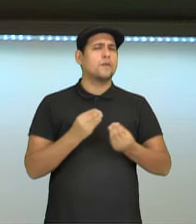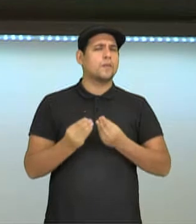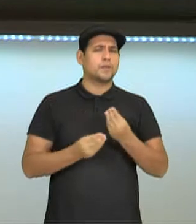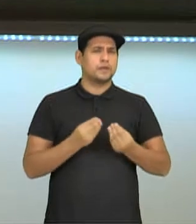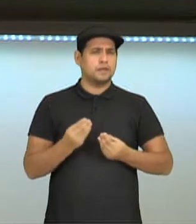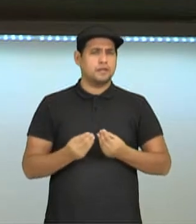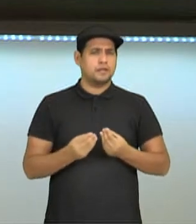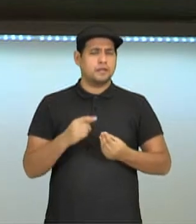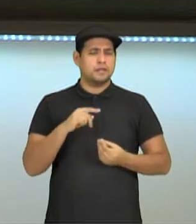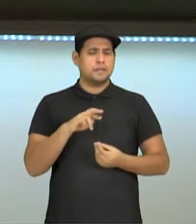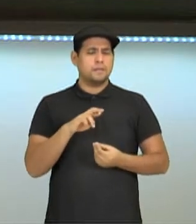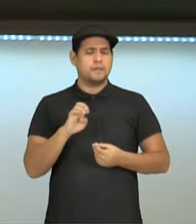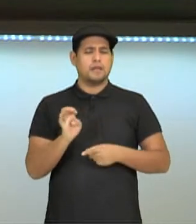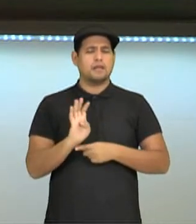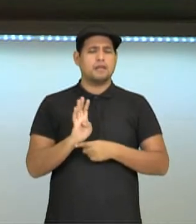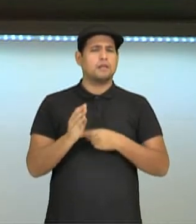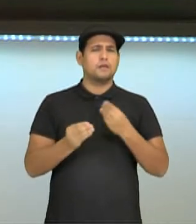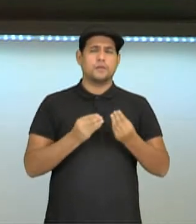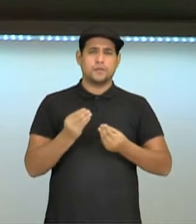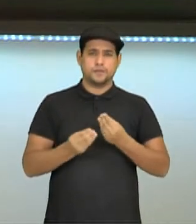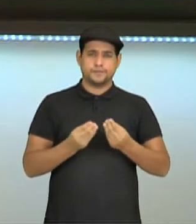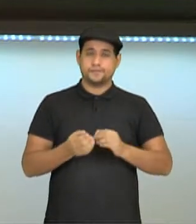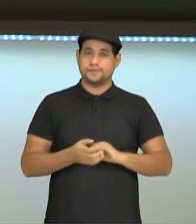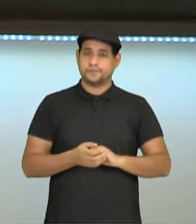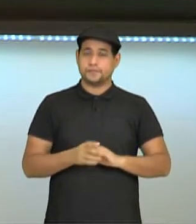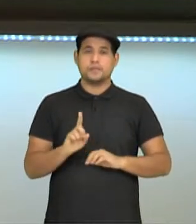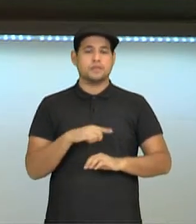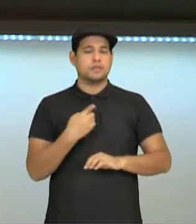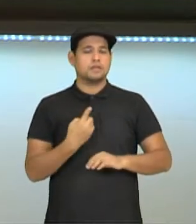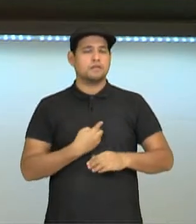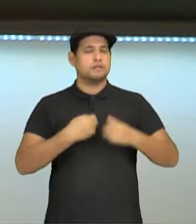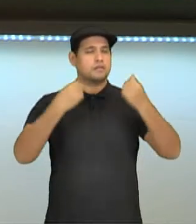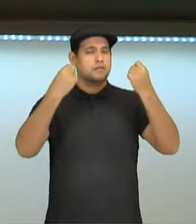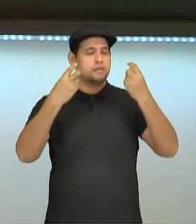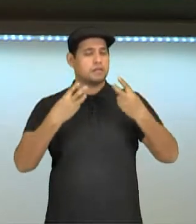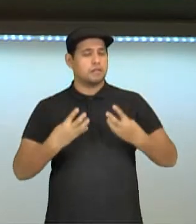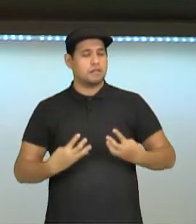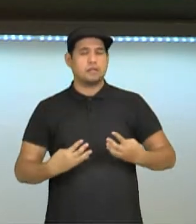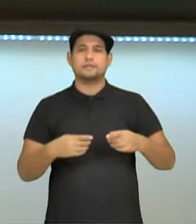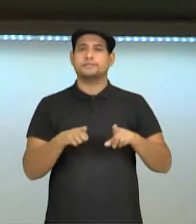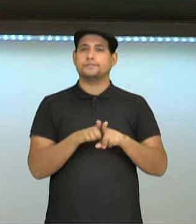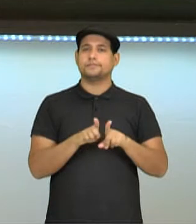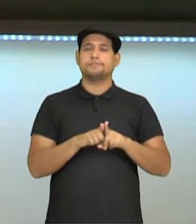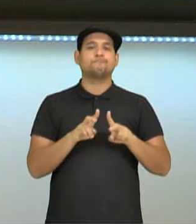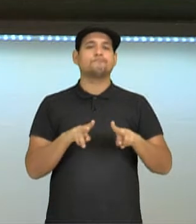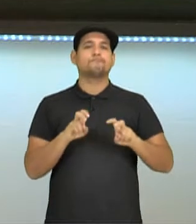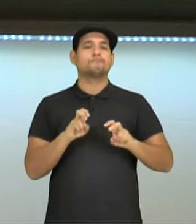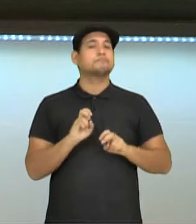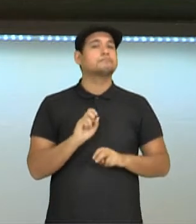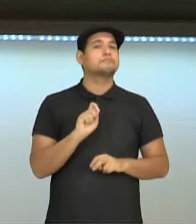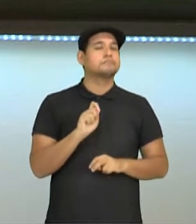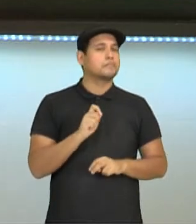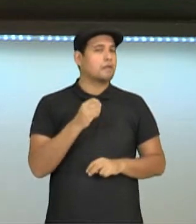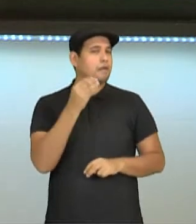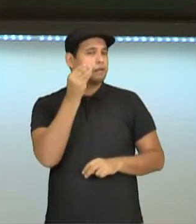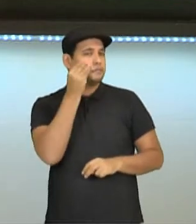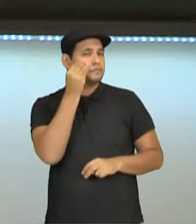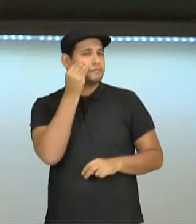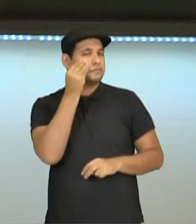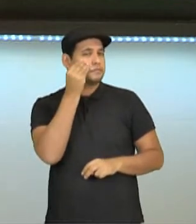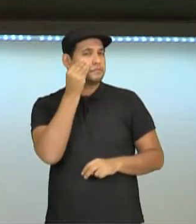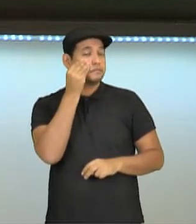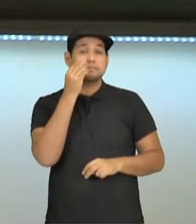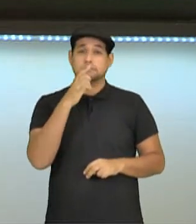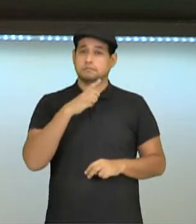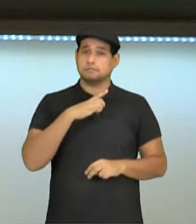inventos pré-cinema? Então, a gente vai falar um pouquinho sobre as tentativas que o homem,